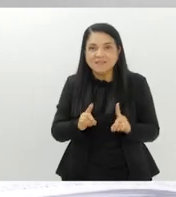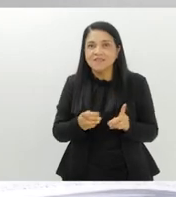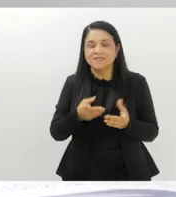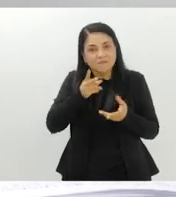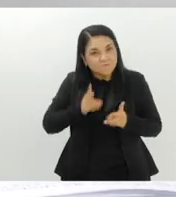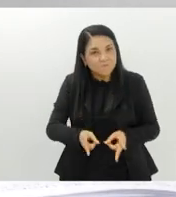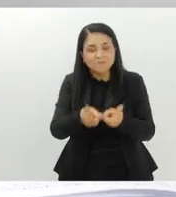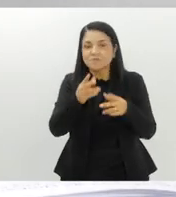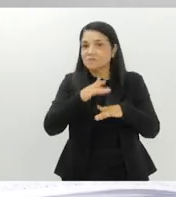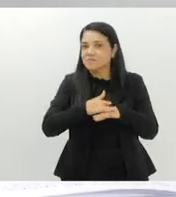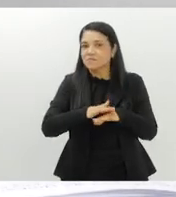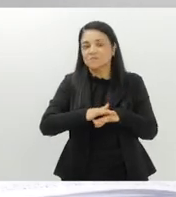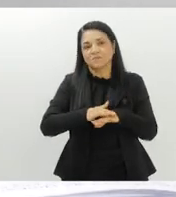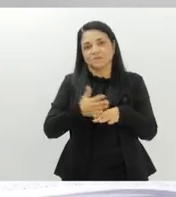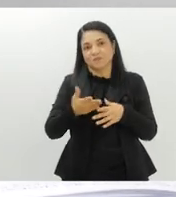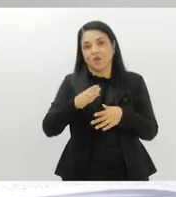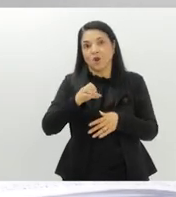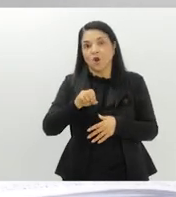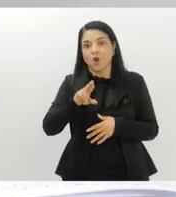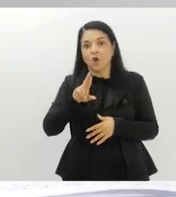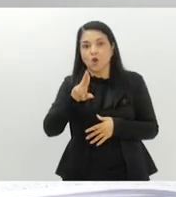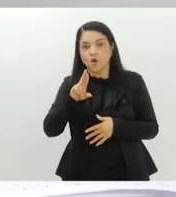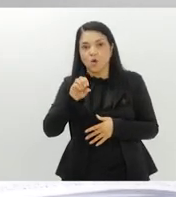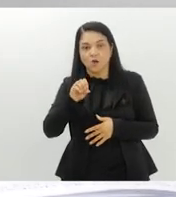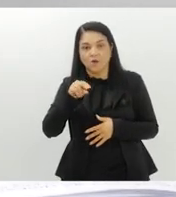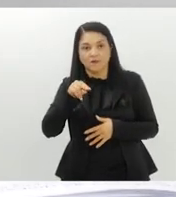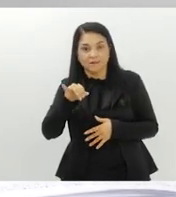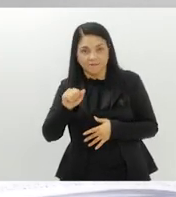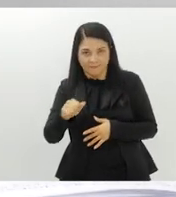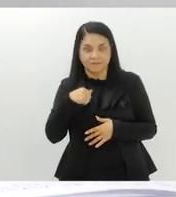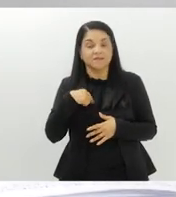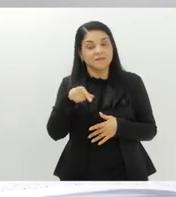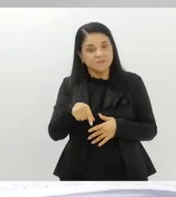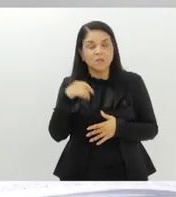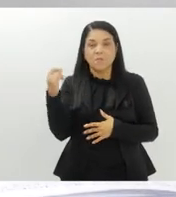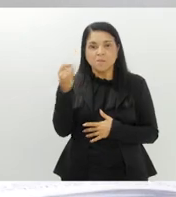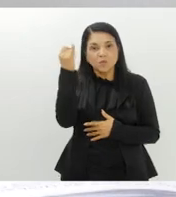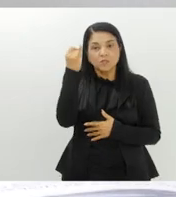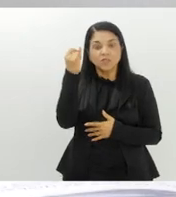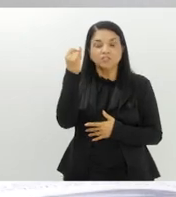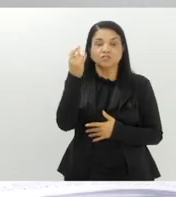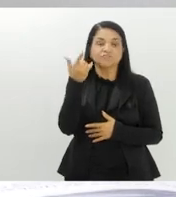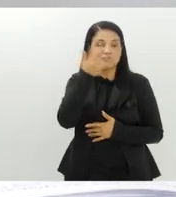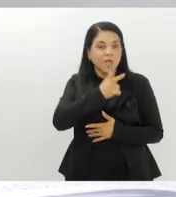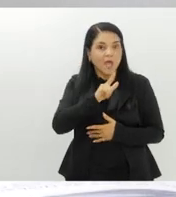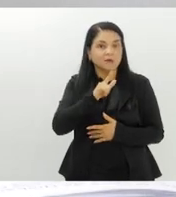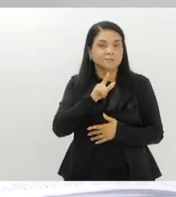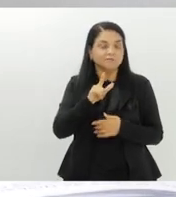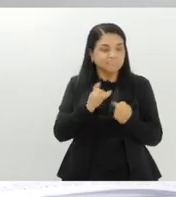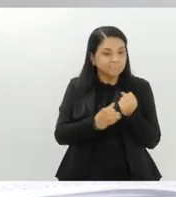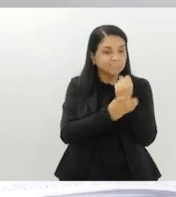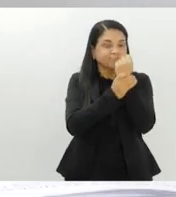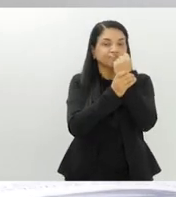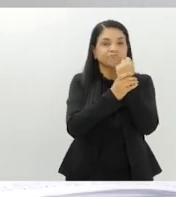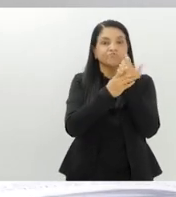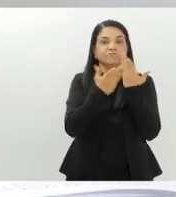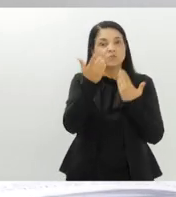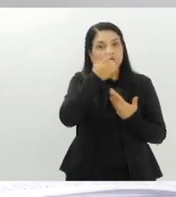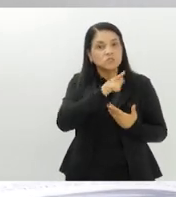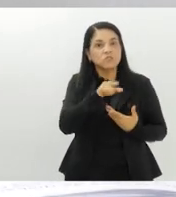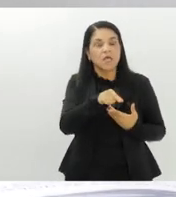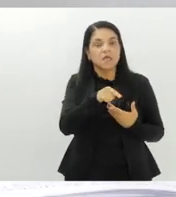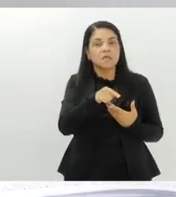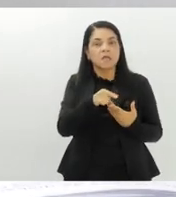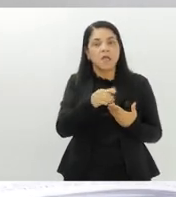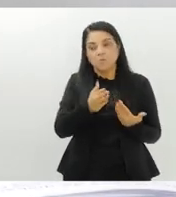problema outro. Então, veja como isso realmente é importante. Às vezes, você garante um direito por um lado e o cara suprime esse